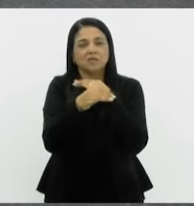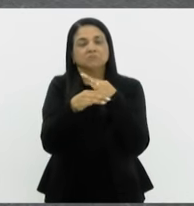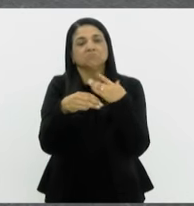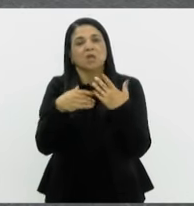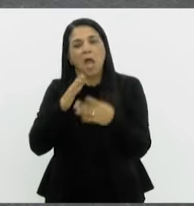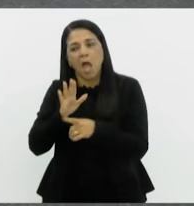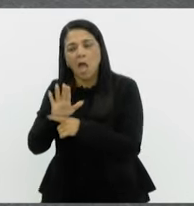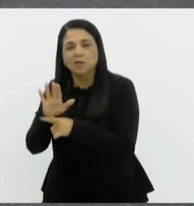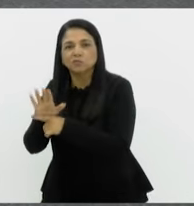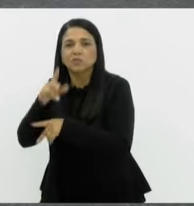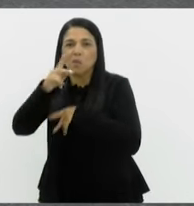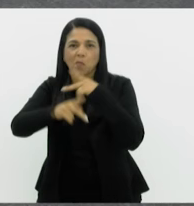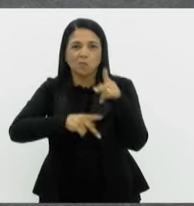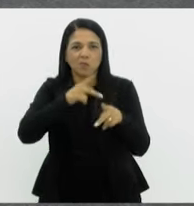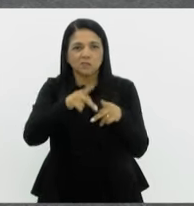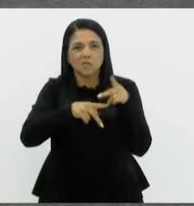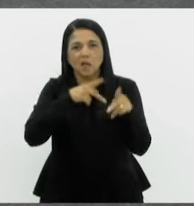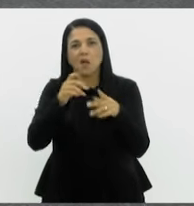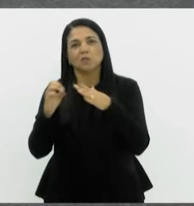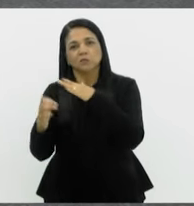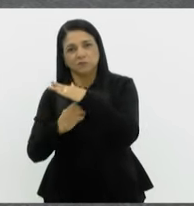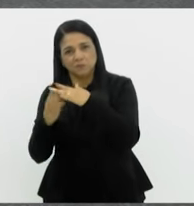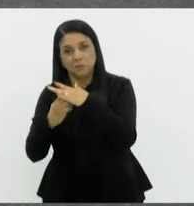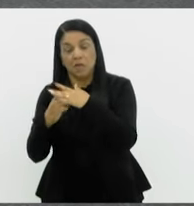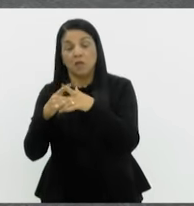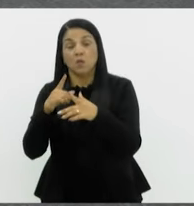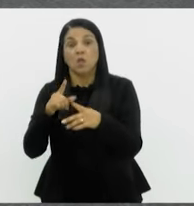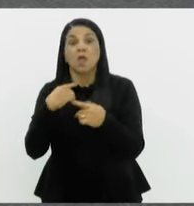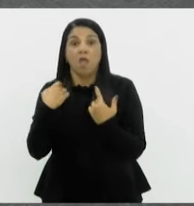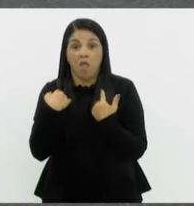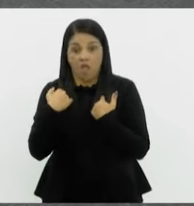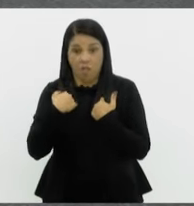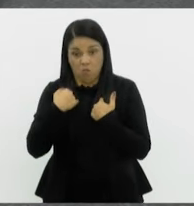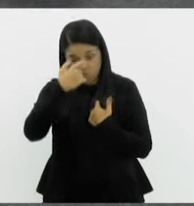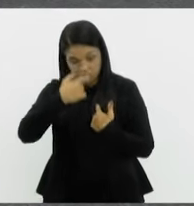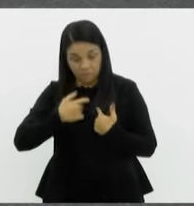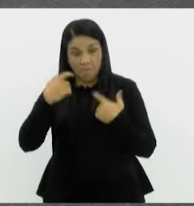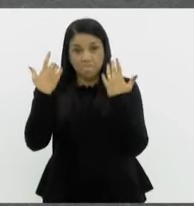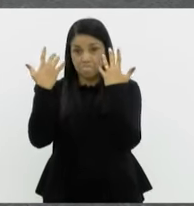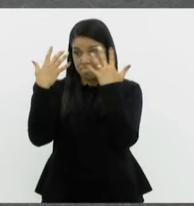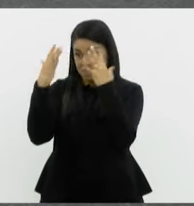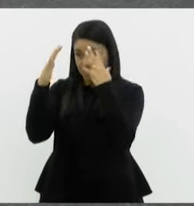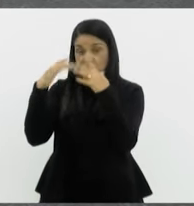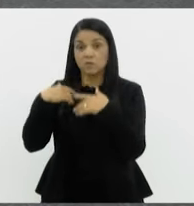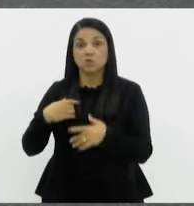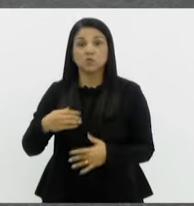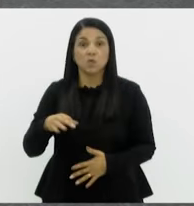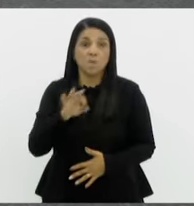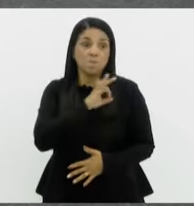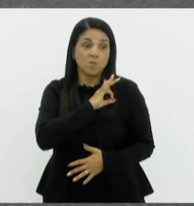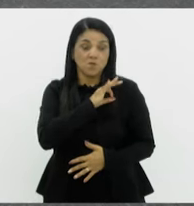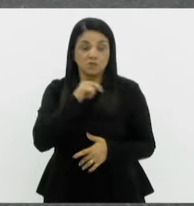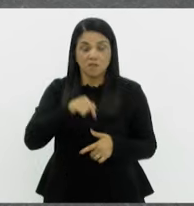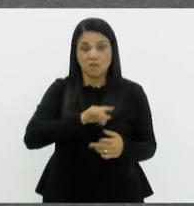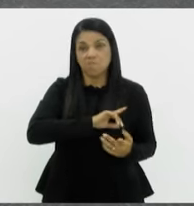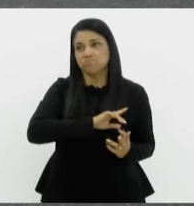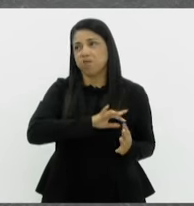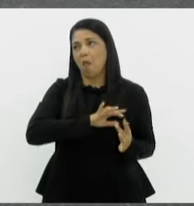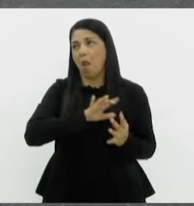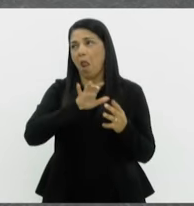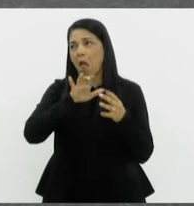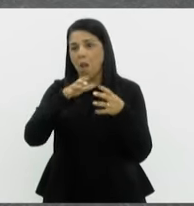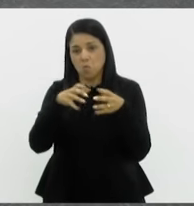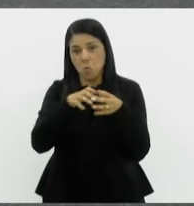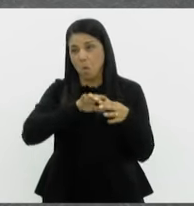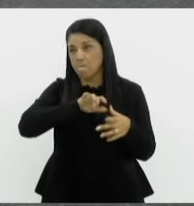população, os empresários. É onde eu parabenizo os nossos militares que saíram daqui para lá ajudar, tantos outros voluntários. Ontem estava conversando com a minha esposa,